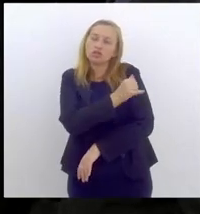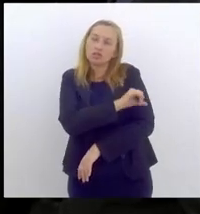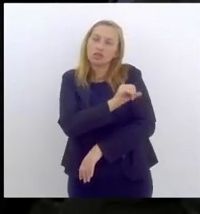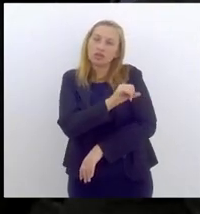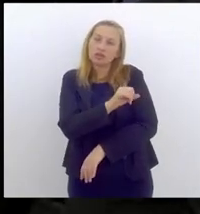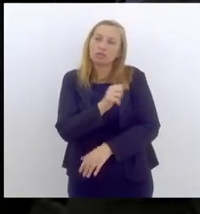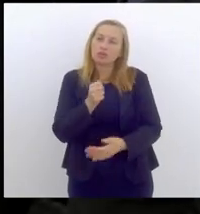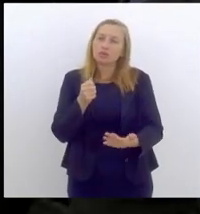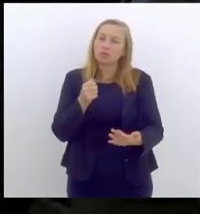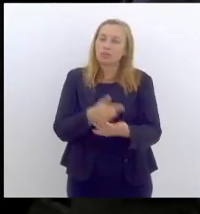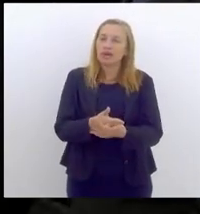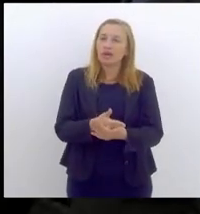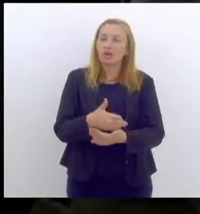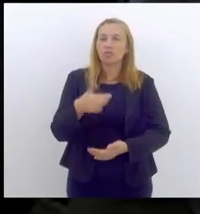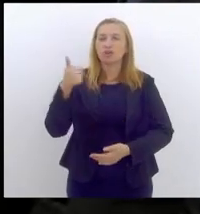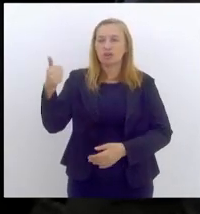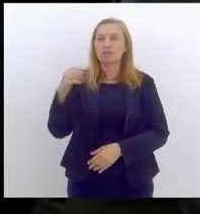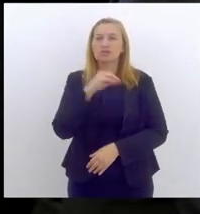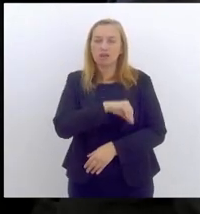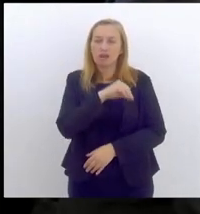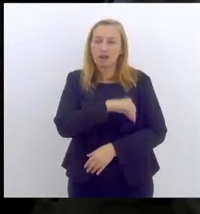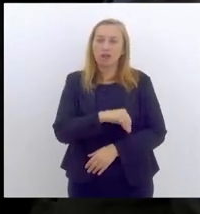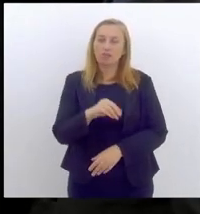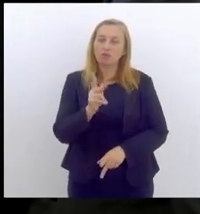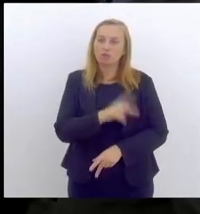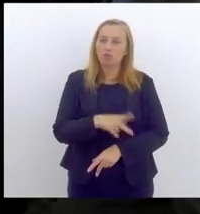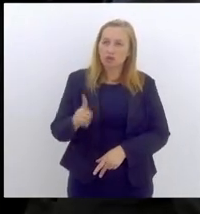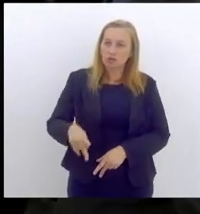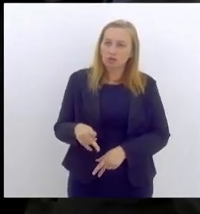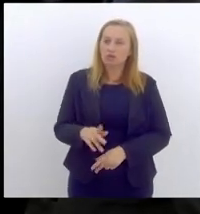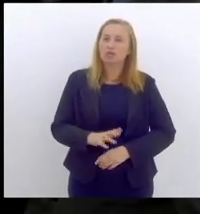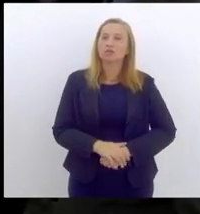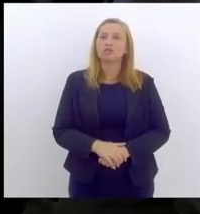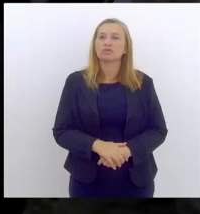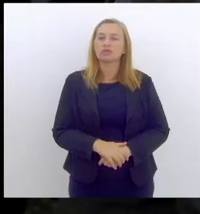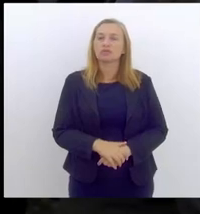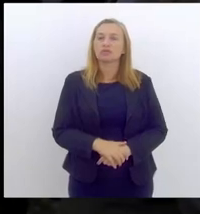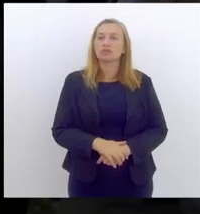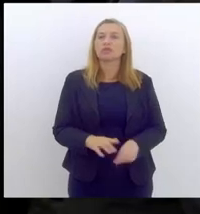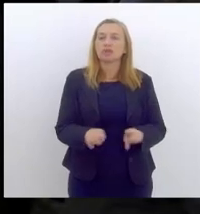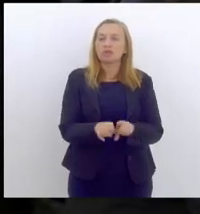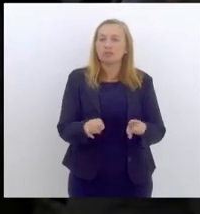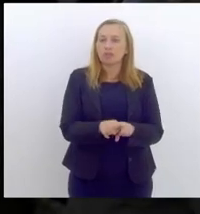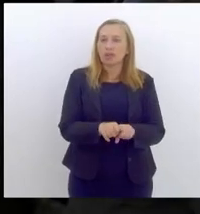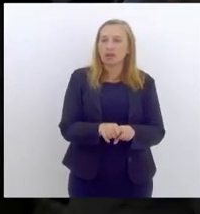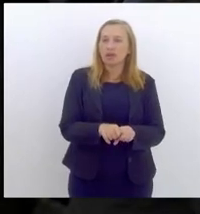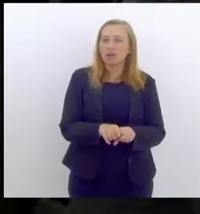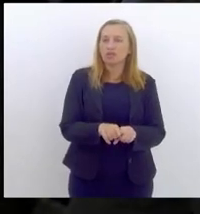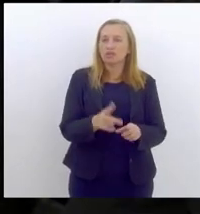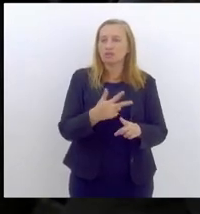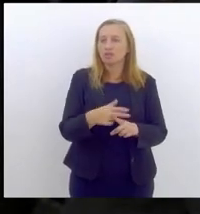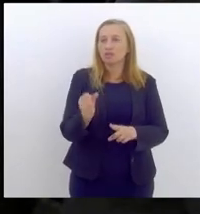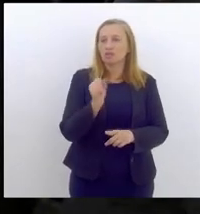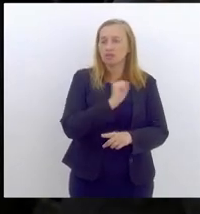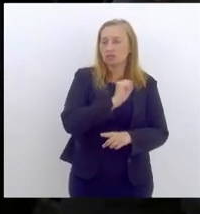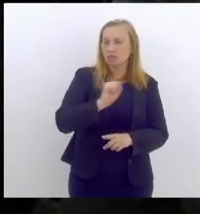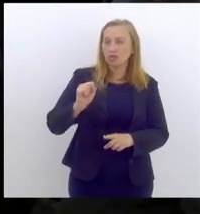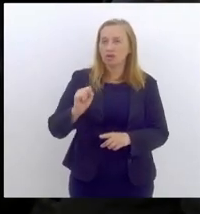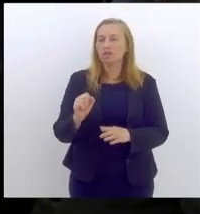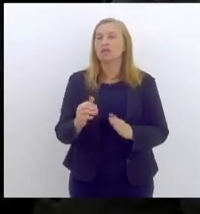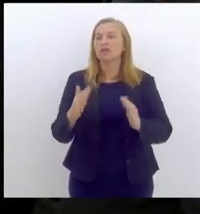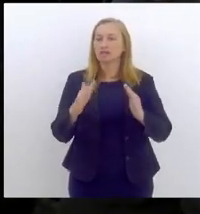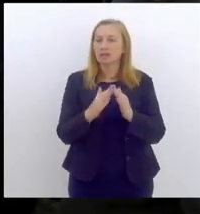redes estaduais, para os seus professores, para que a gente deixe de ser recordista de chacina. E aqui nessa casa, a gente está fazendo uma